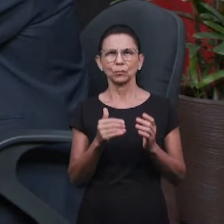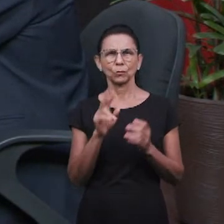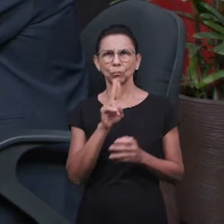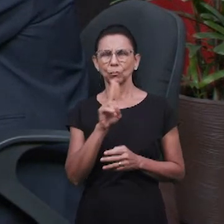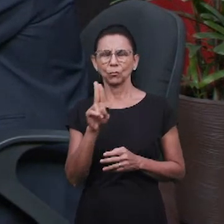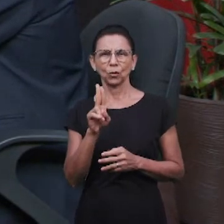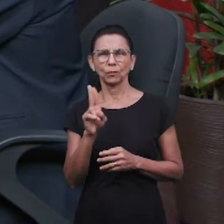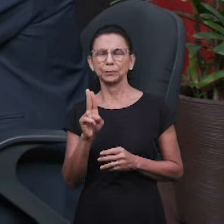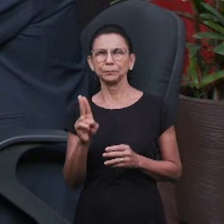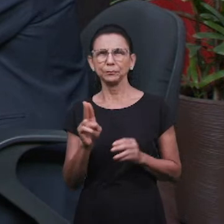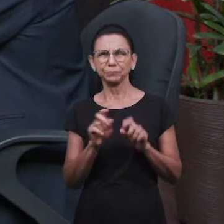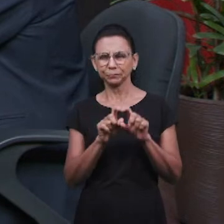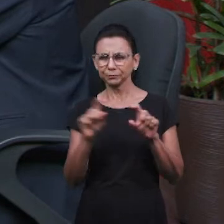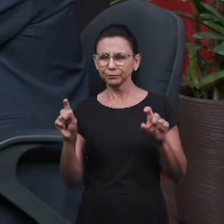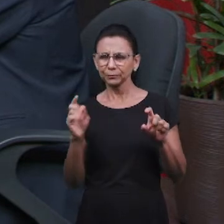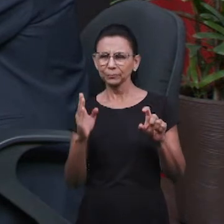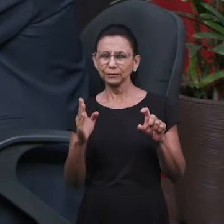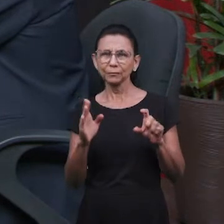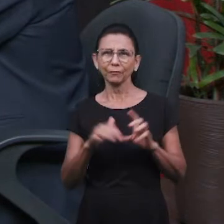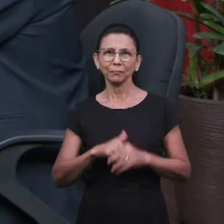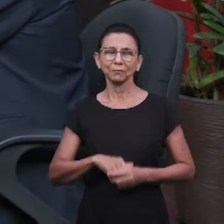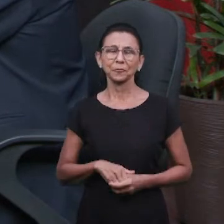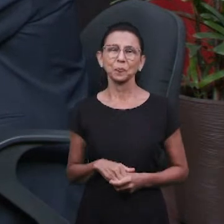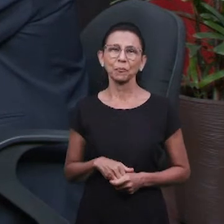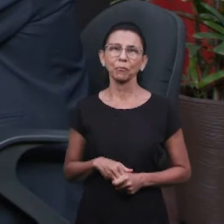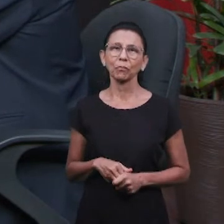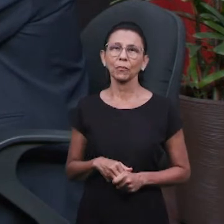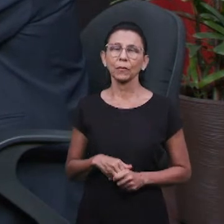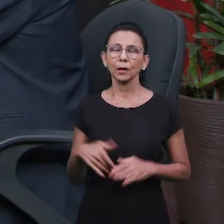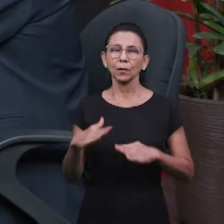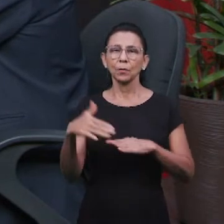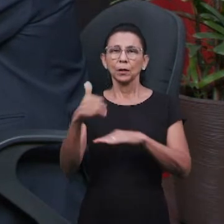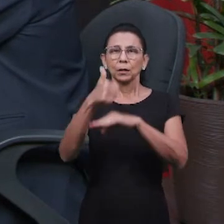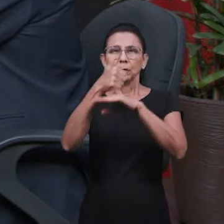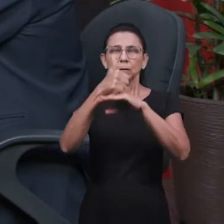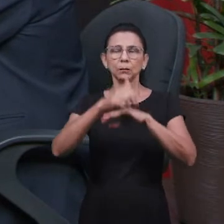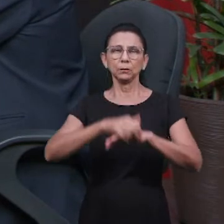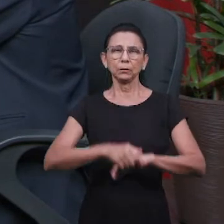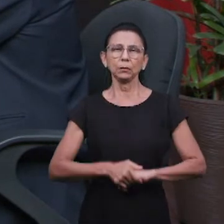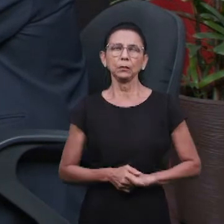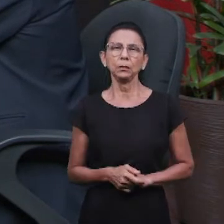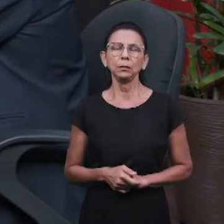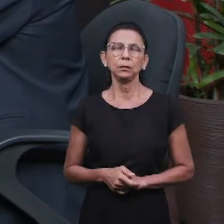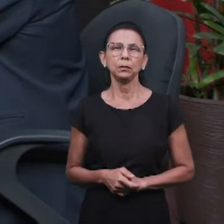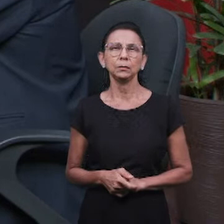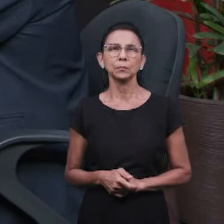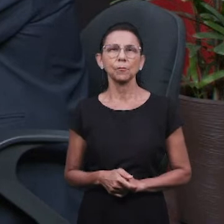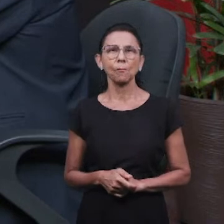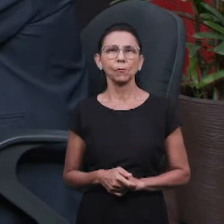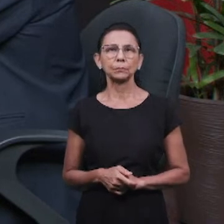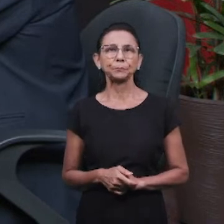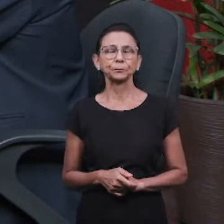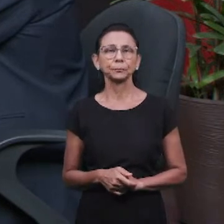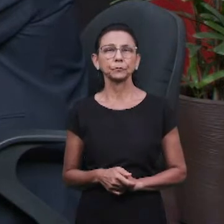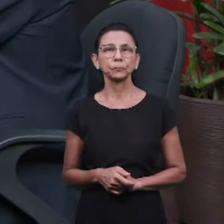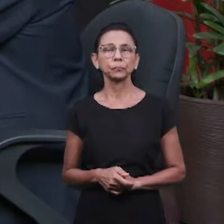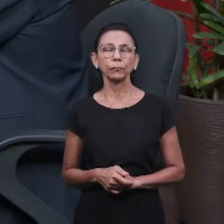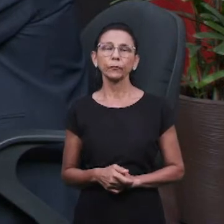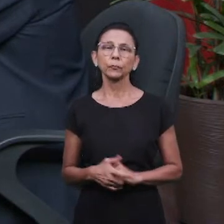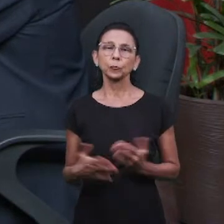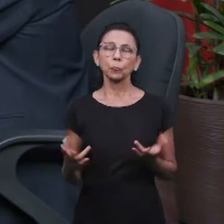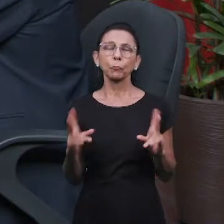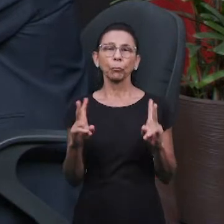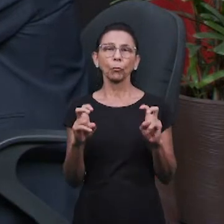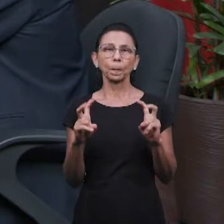Moura, nossa irmã que está aqui conosco também participando. São profissionais da área, né? Do assunto do tema,